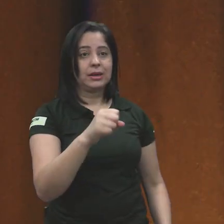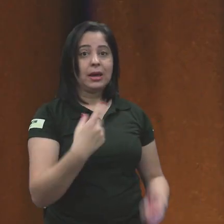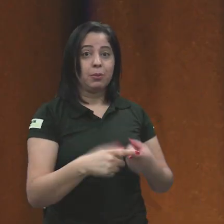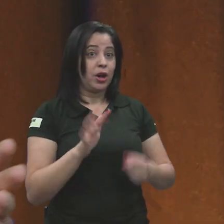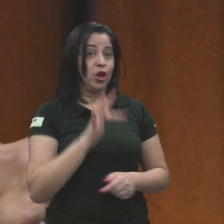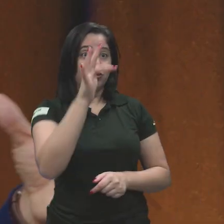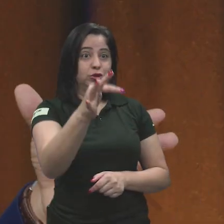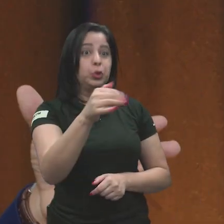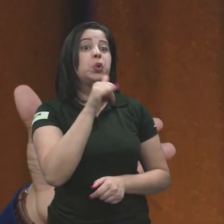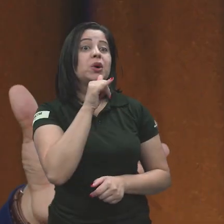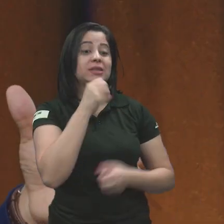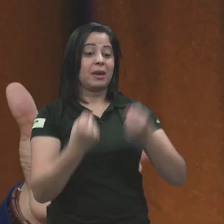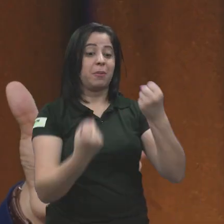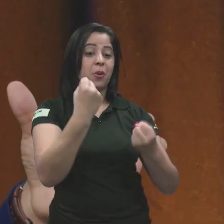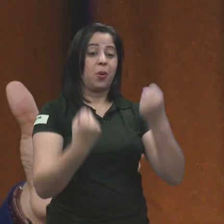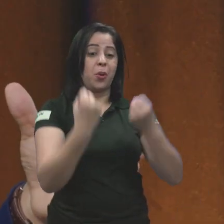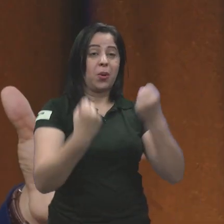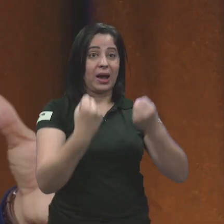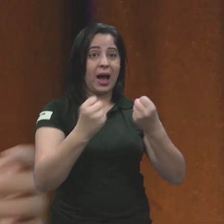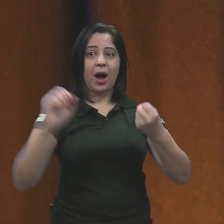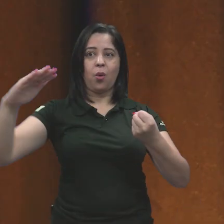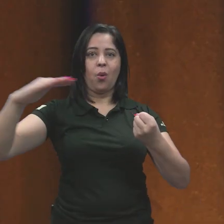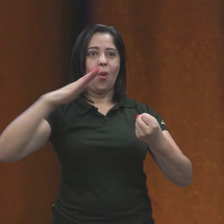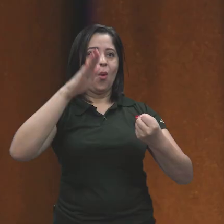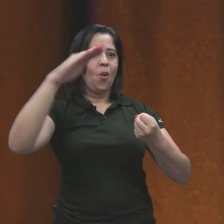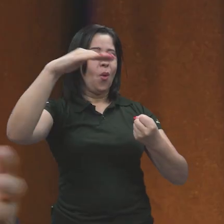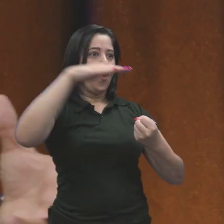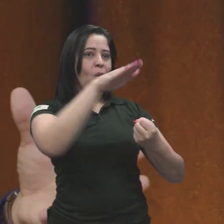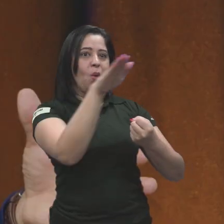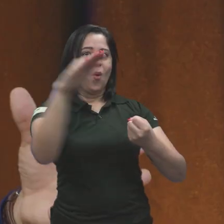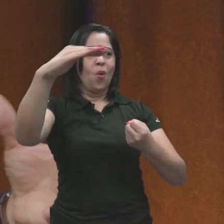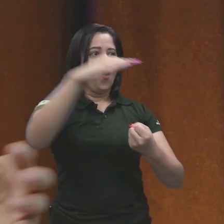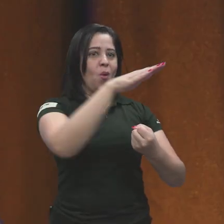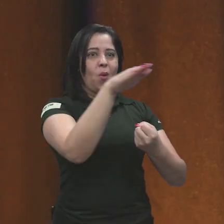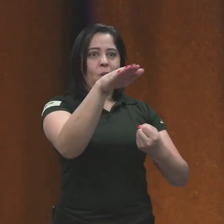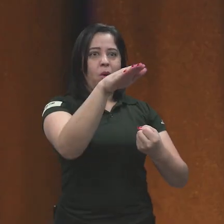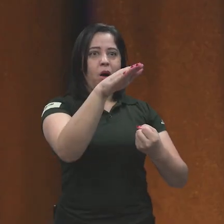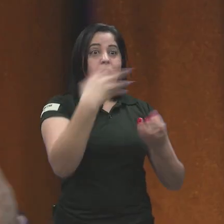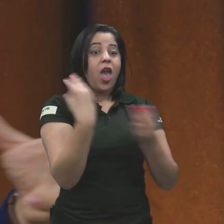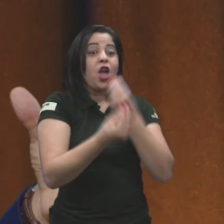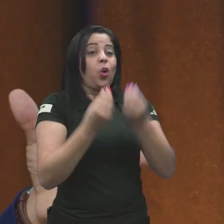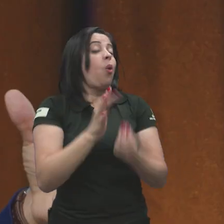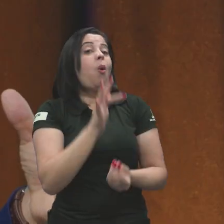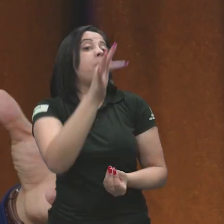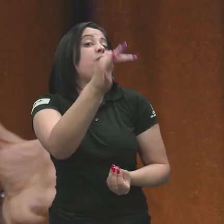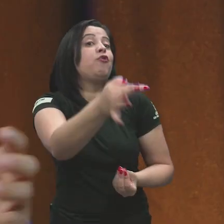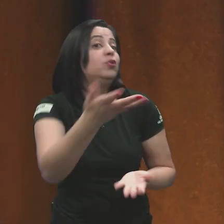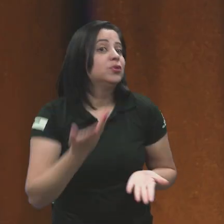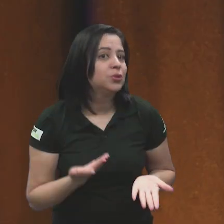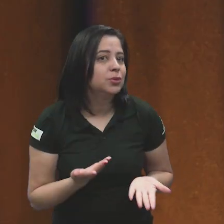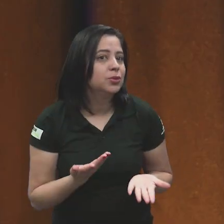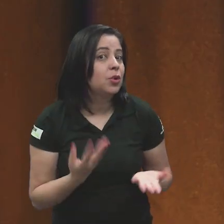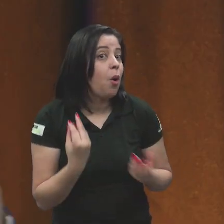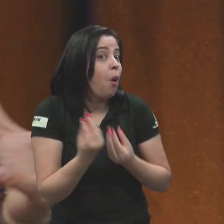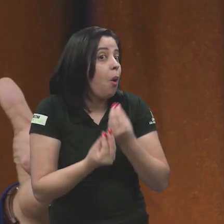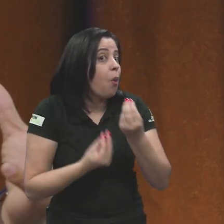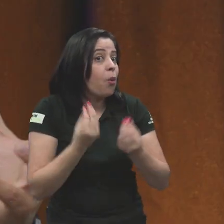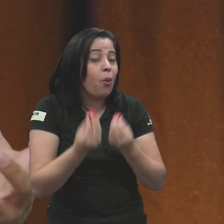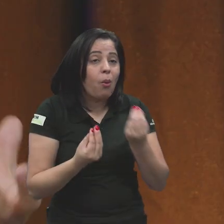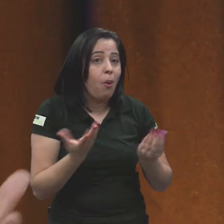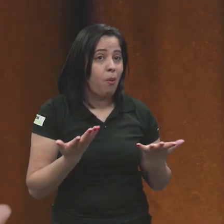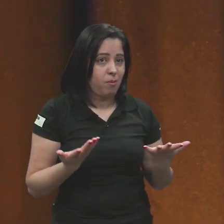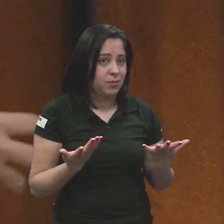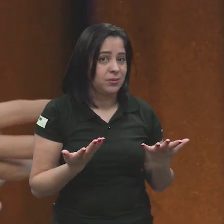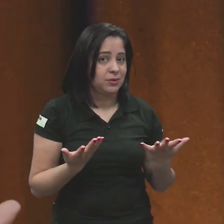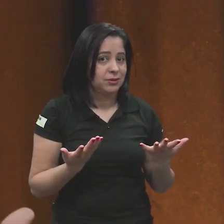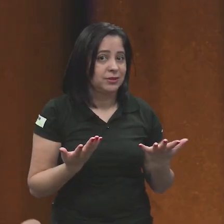daqui a pouco de carro voador. Né? E como que vai ser essas profissões? Como vai ser esse mercado? Como que vai ser o emprego